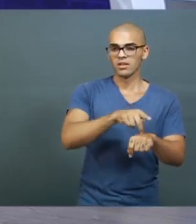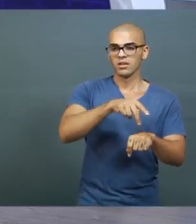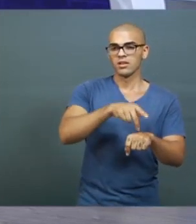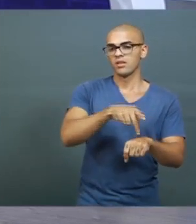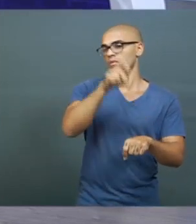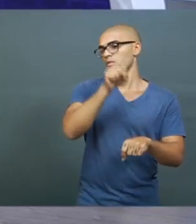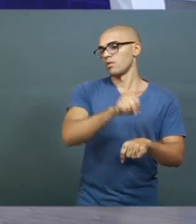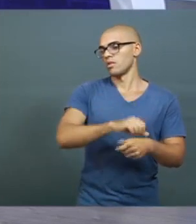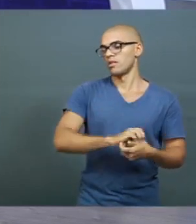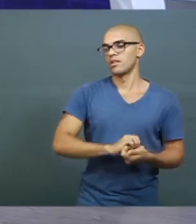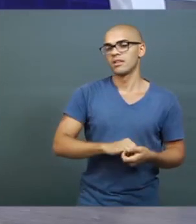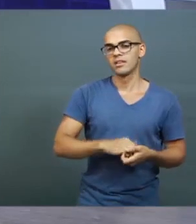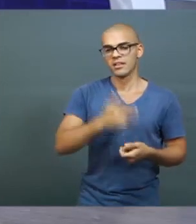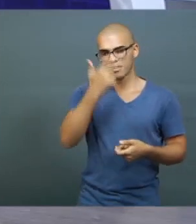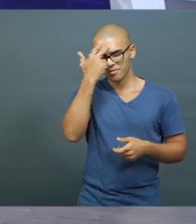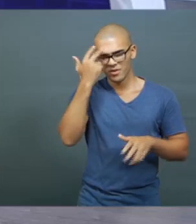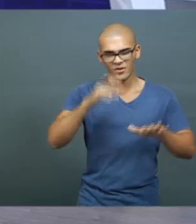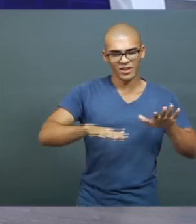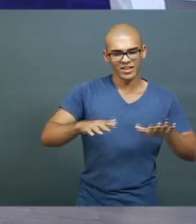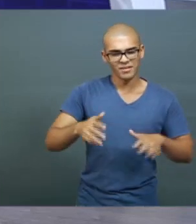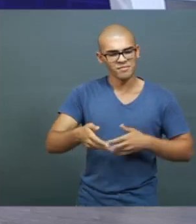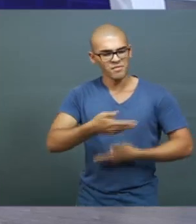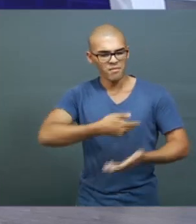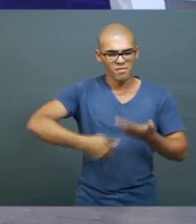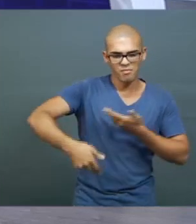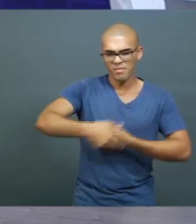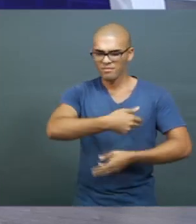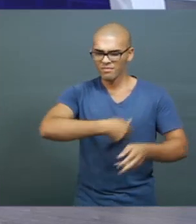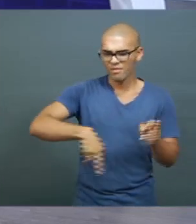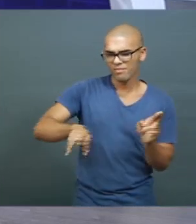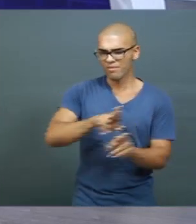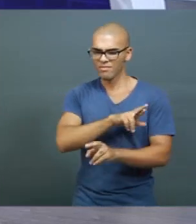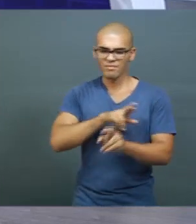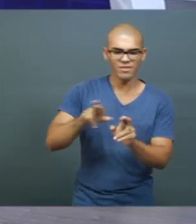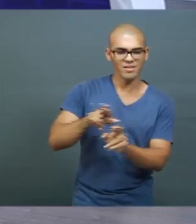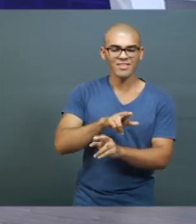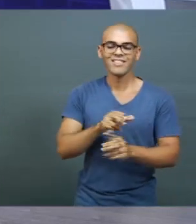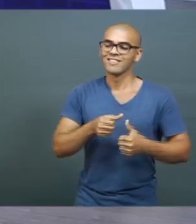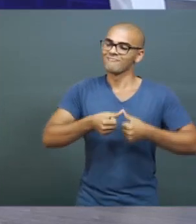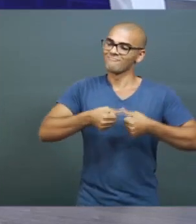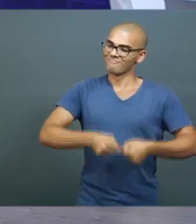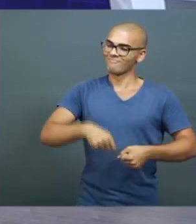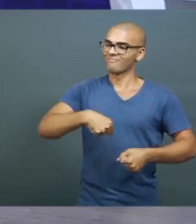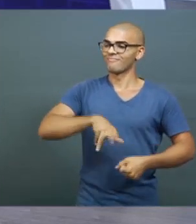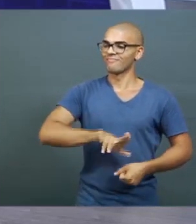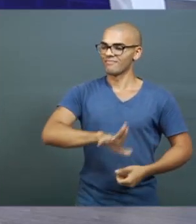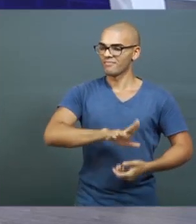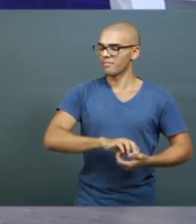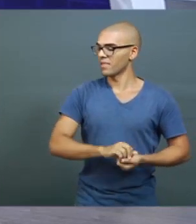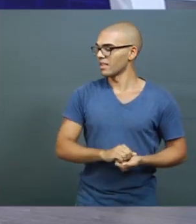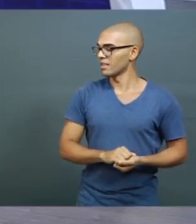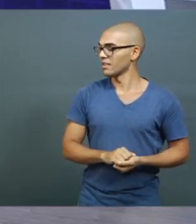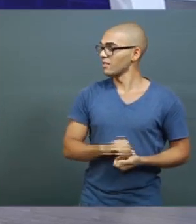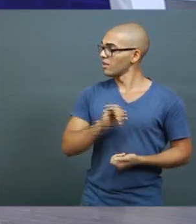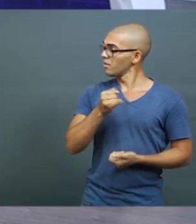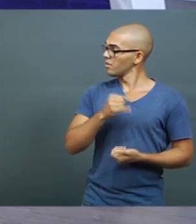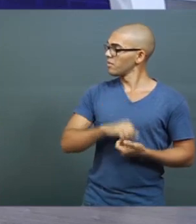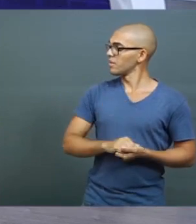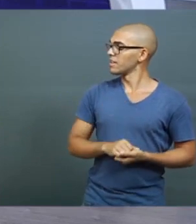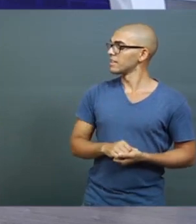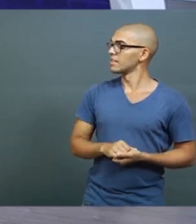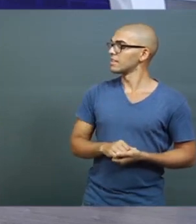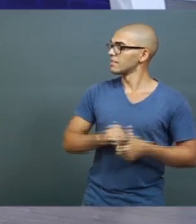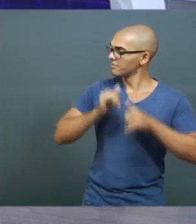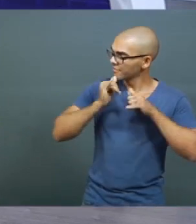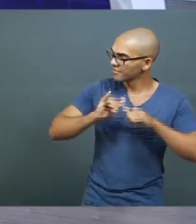criando vínculos e raízes e acabam permanecendo na cidade mesmo, né? Vamos aproveitar, então, você me disse no intervalo que vai ter um encontro. Em Sim. maio, o